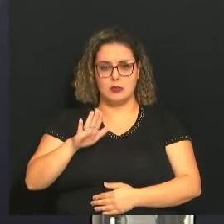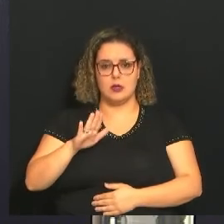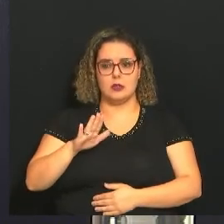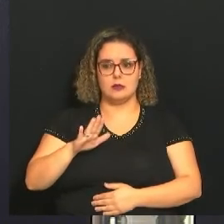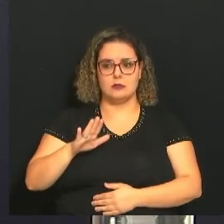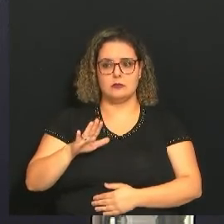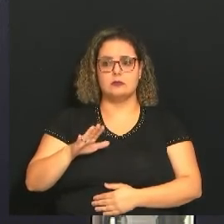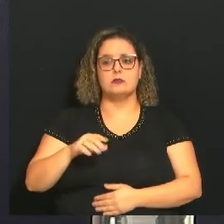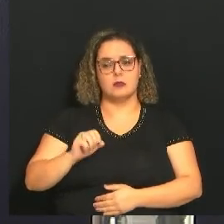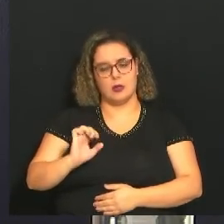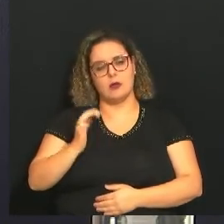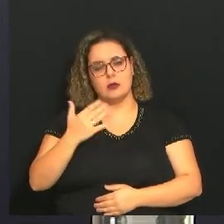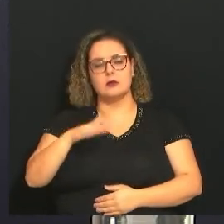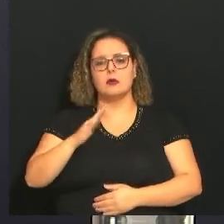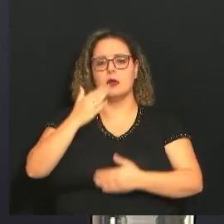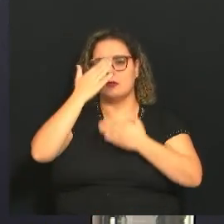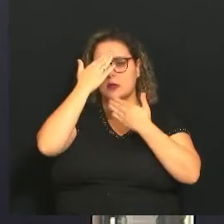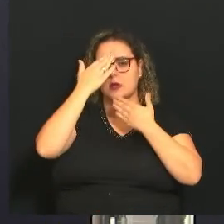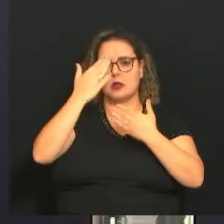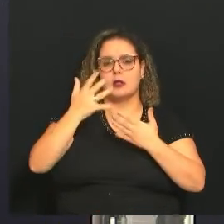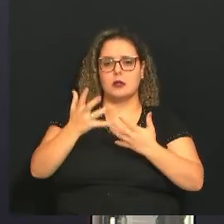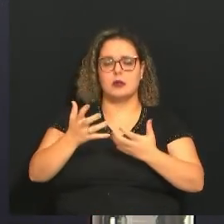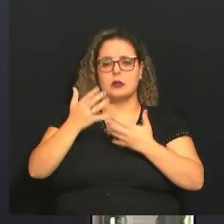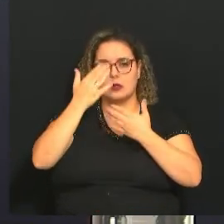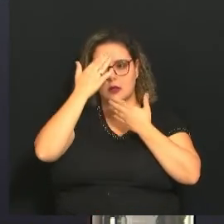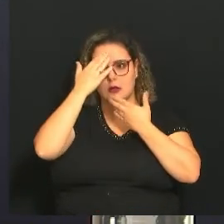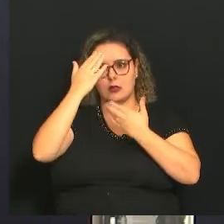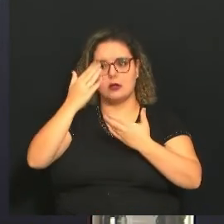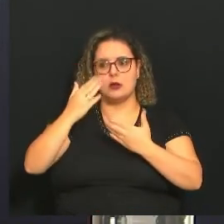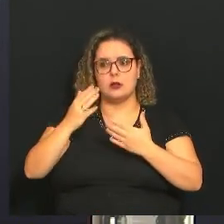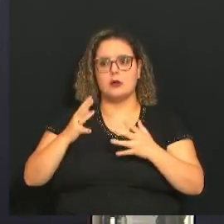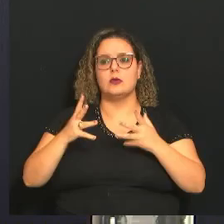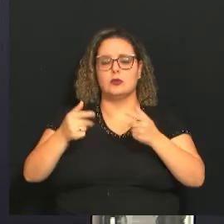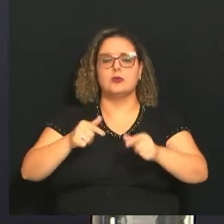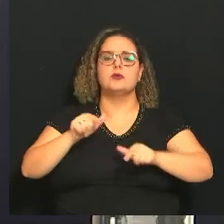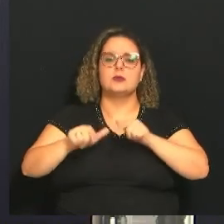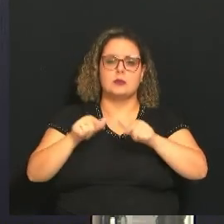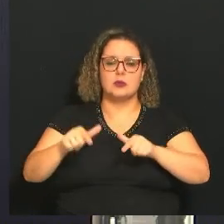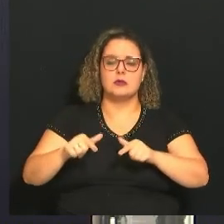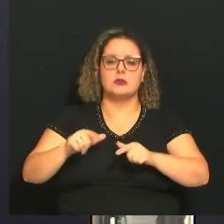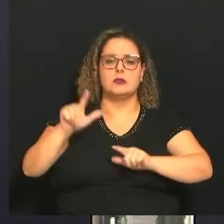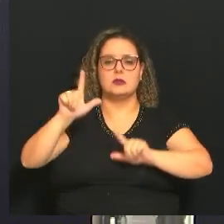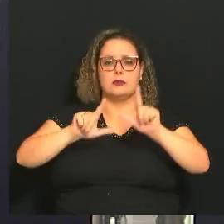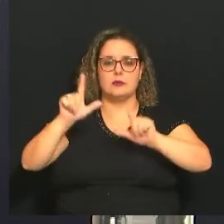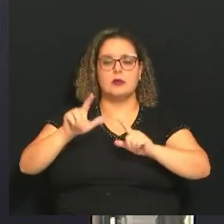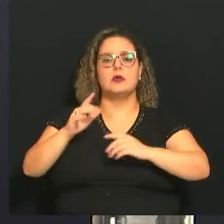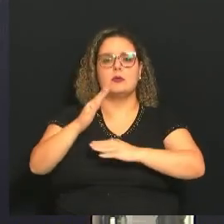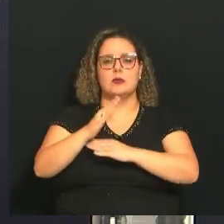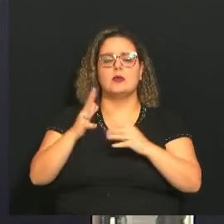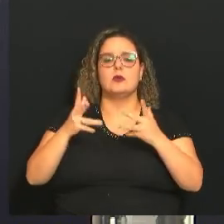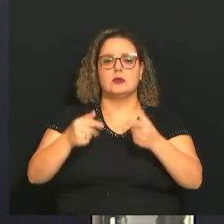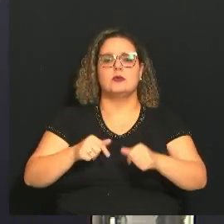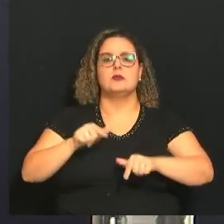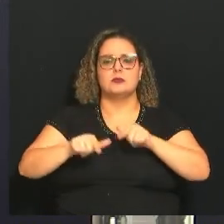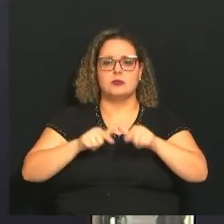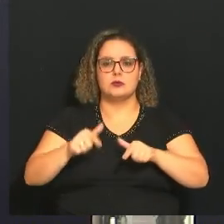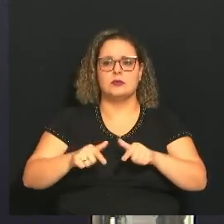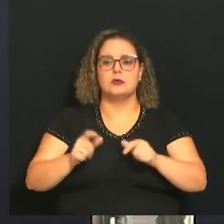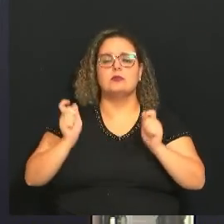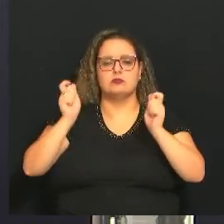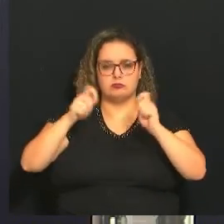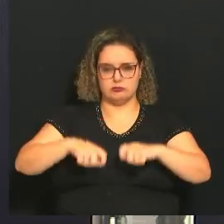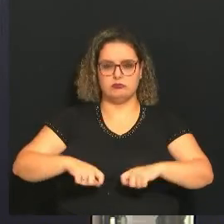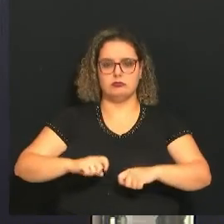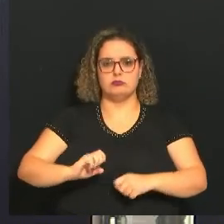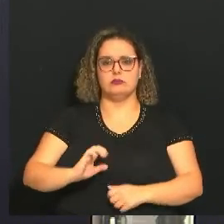é isso. Obrigada, quero agradecer também aos funcionários da TV Câmara, aos funcionários dessa casa, que tornou possível a realização